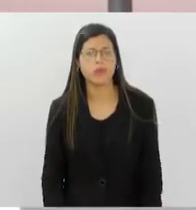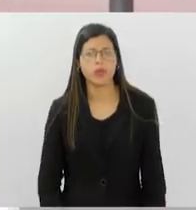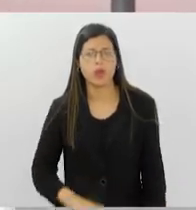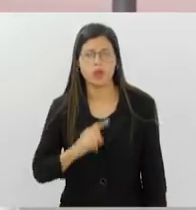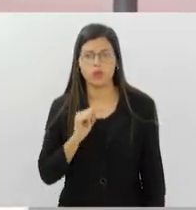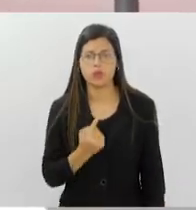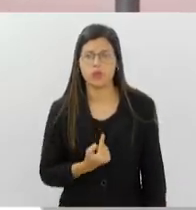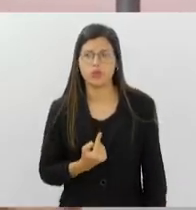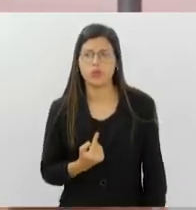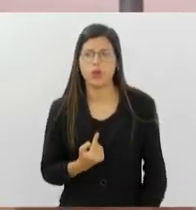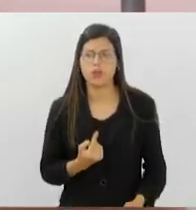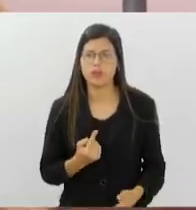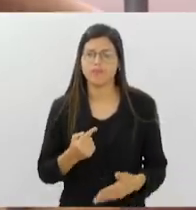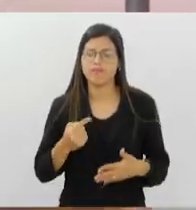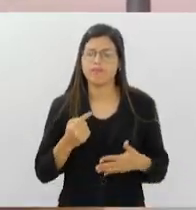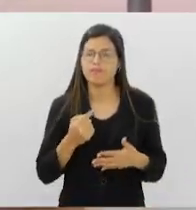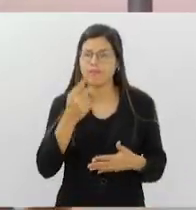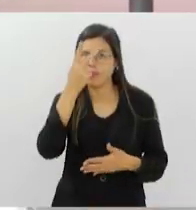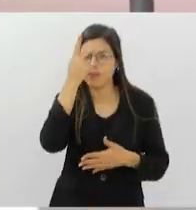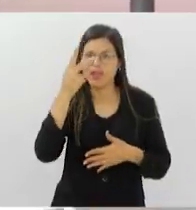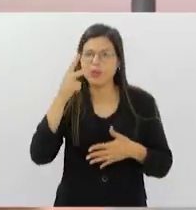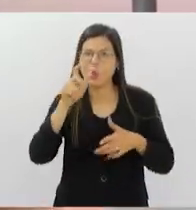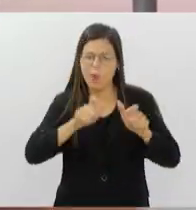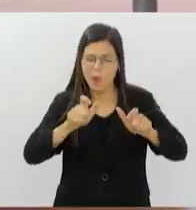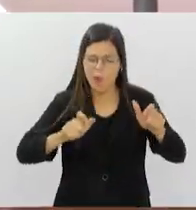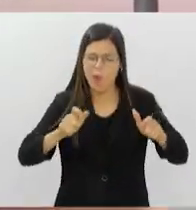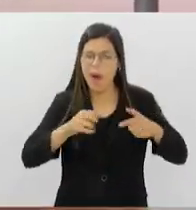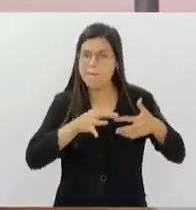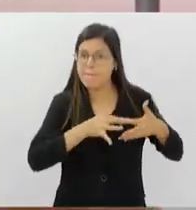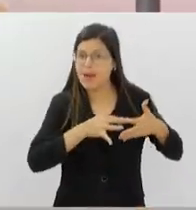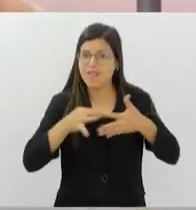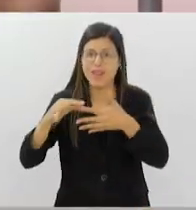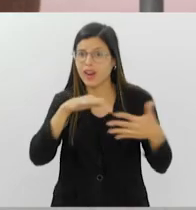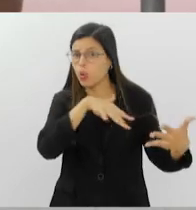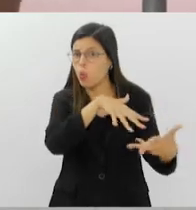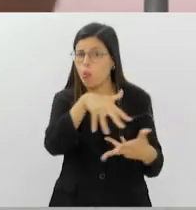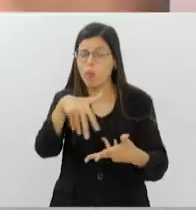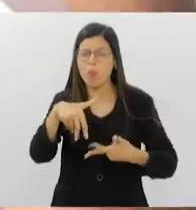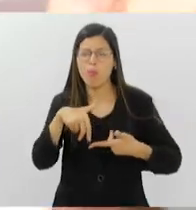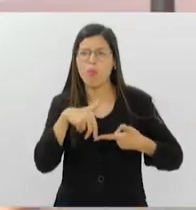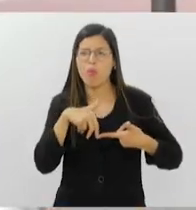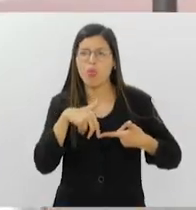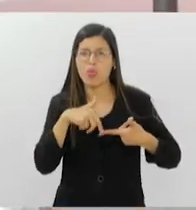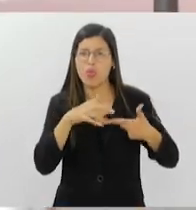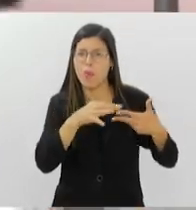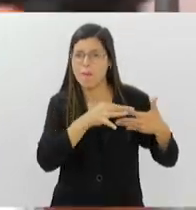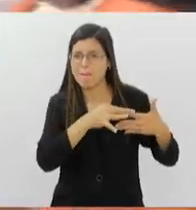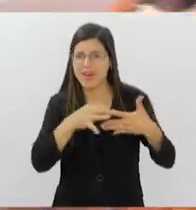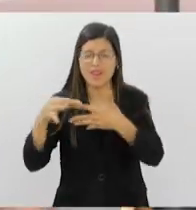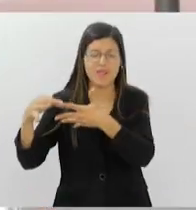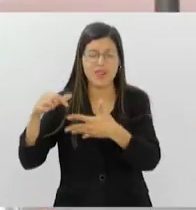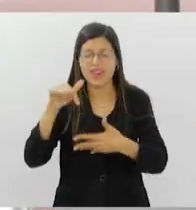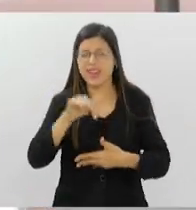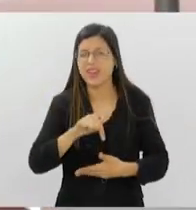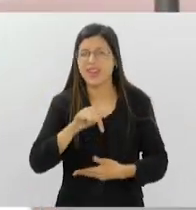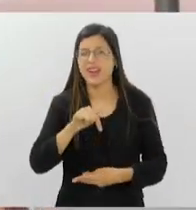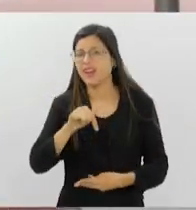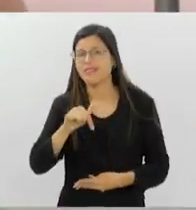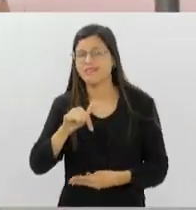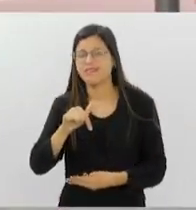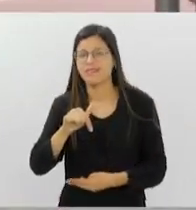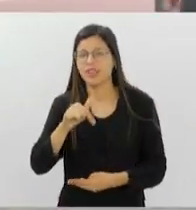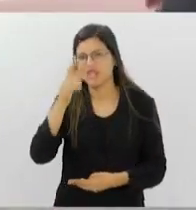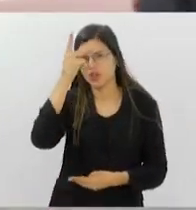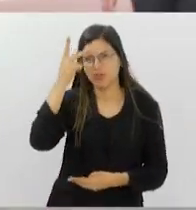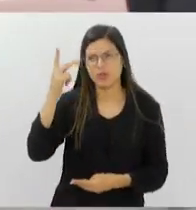trazendo as vozes periféricas do mundo inteiro vozes per de uma periferia transatlântica para que as pessoas